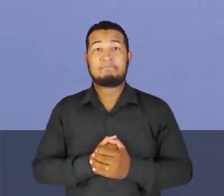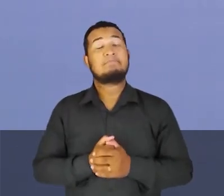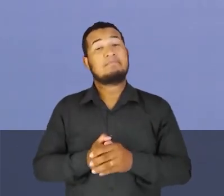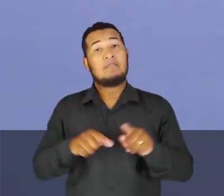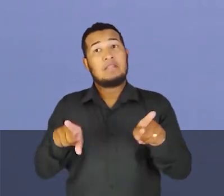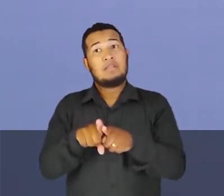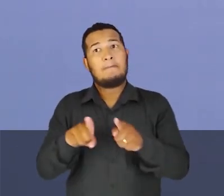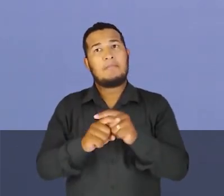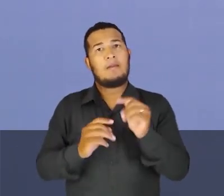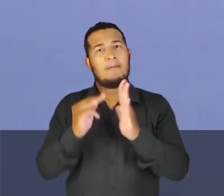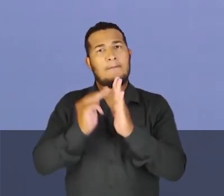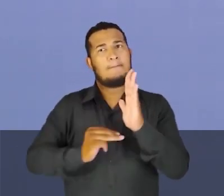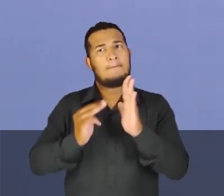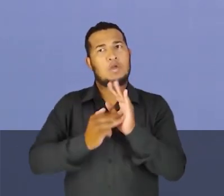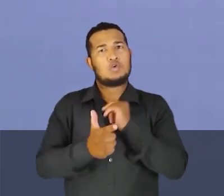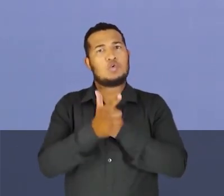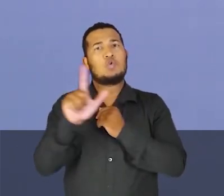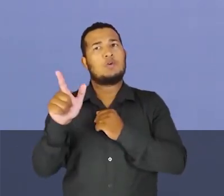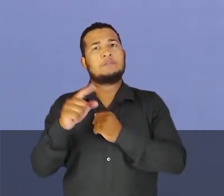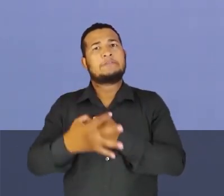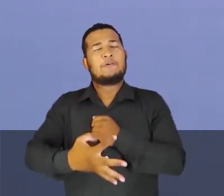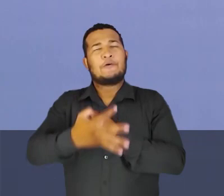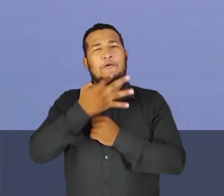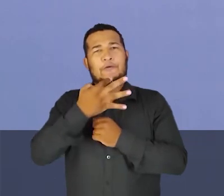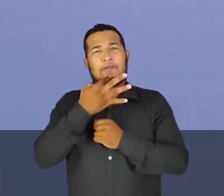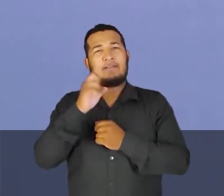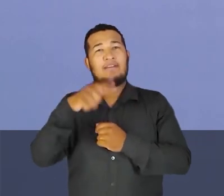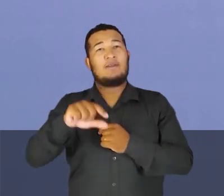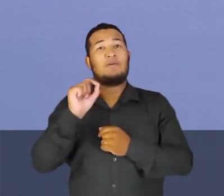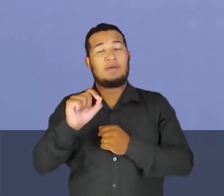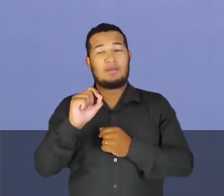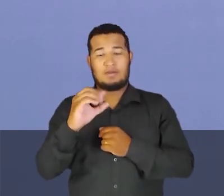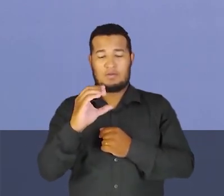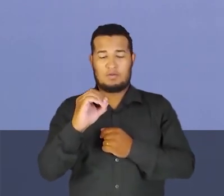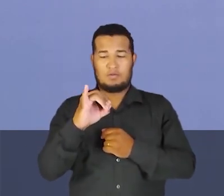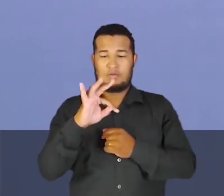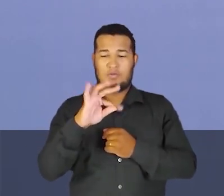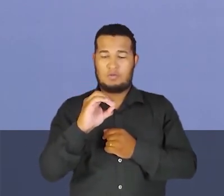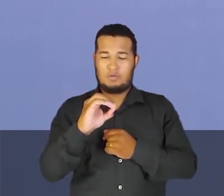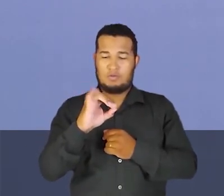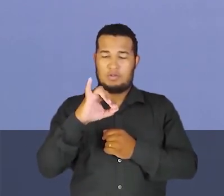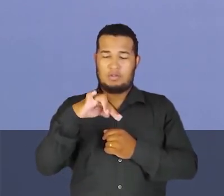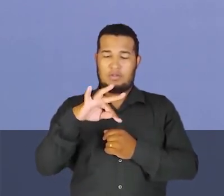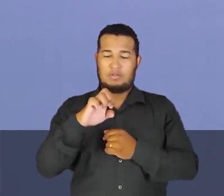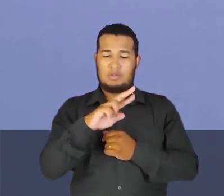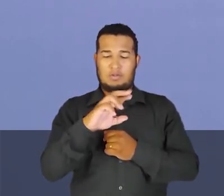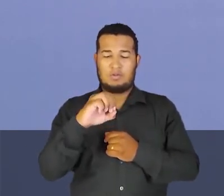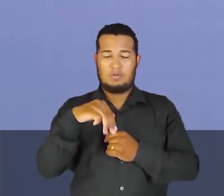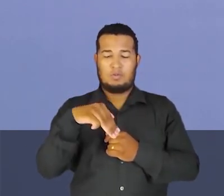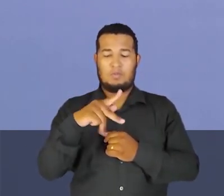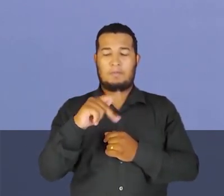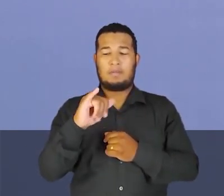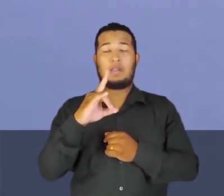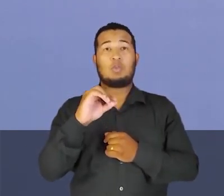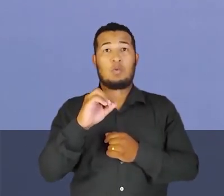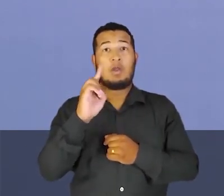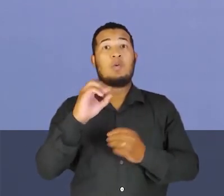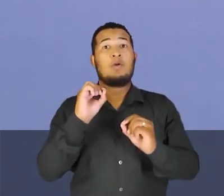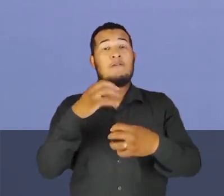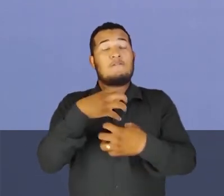método comportamental muito conhecido é o coito interrompido. E o que é isso? O coito interrompido é a